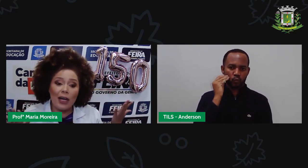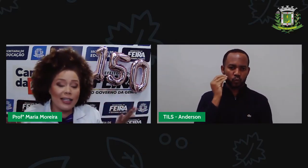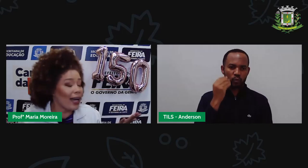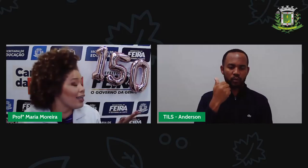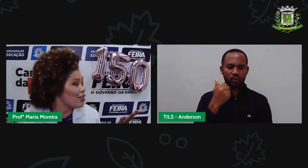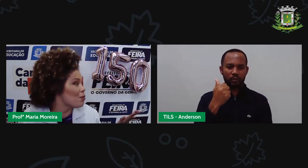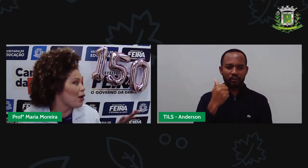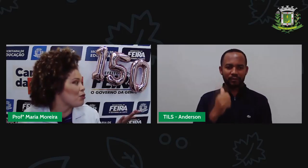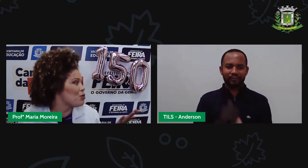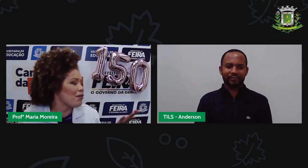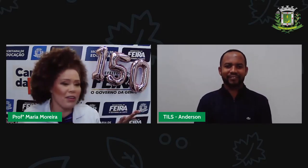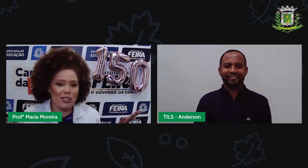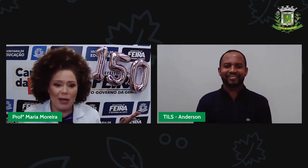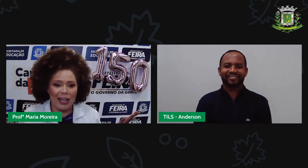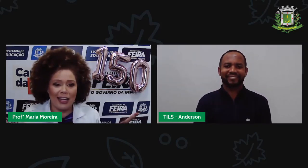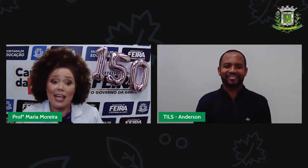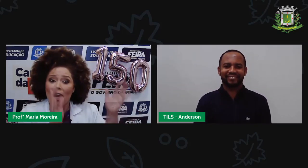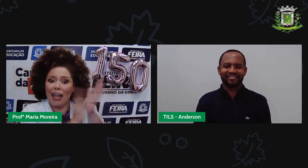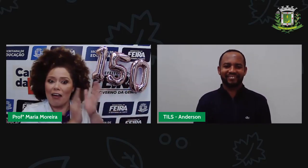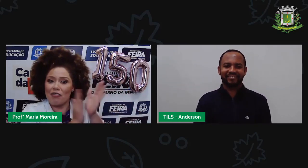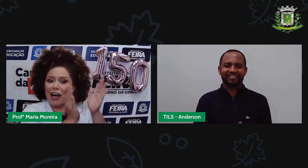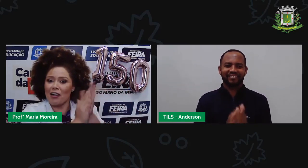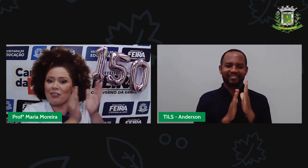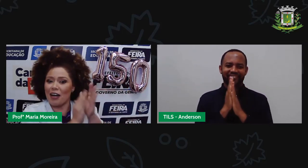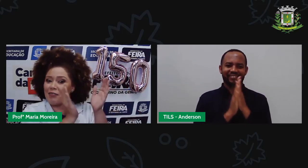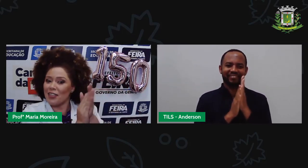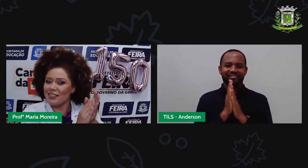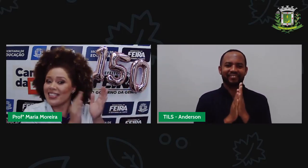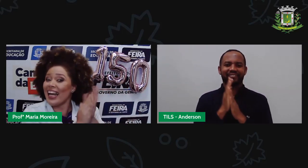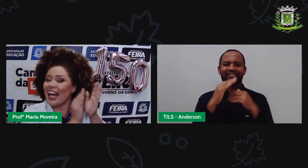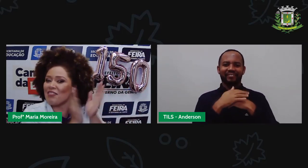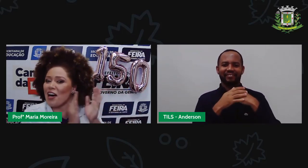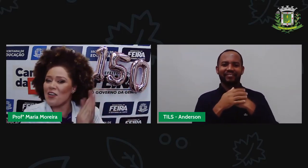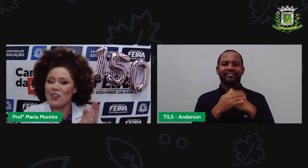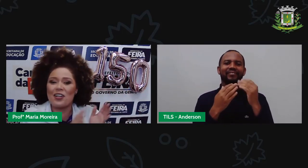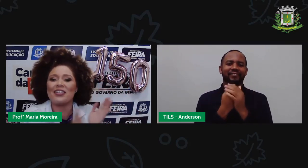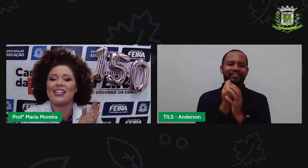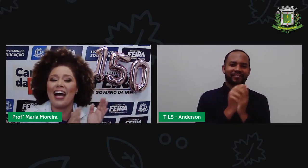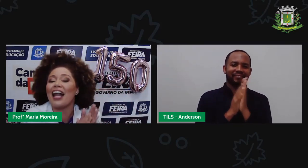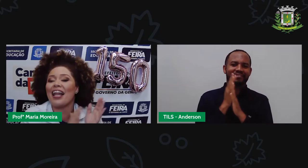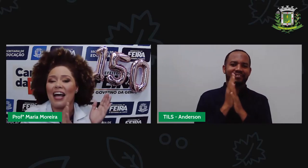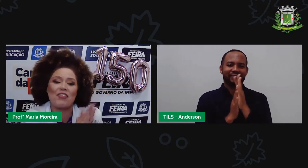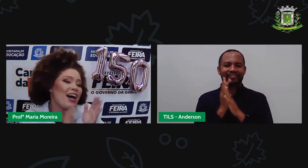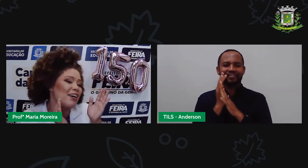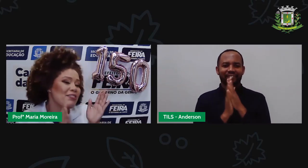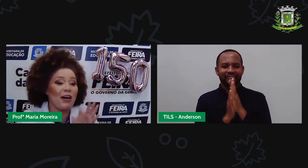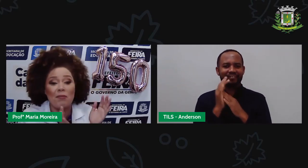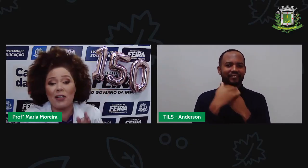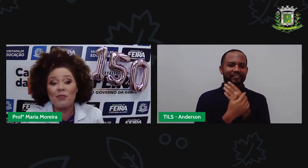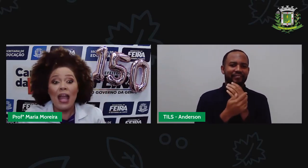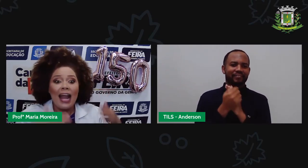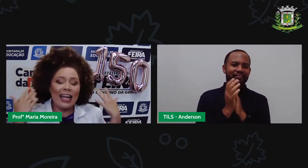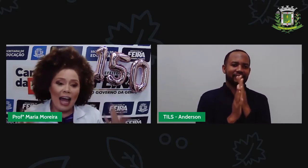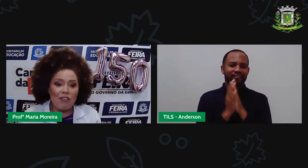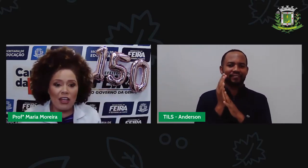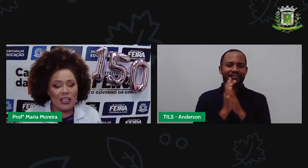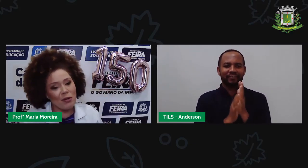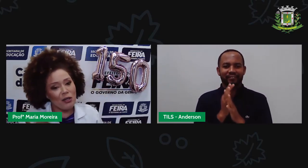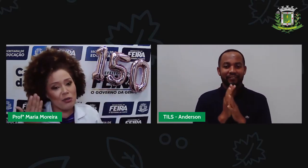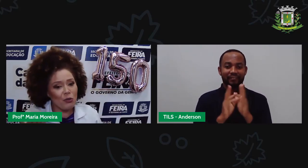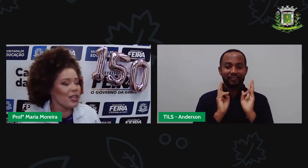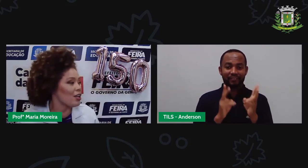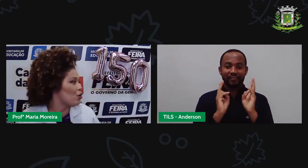vamos cantar aqui, Anderson, pela última vez para eles. Lava uma mão, lava outra, lava uma mão. Lavem